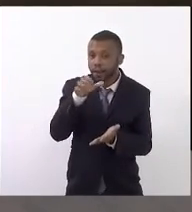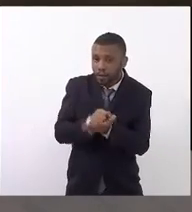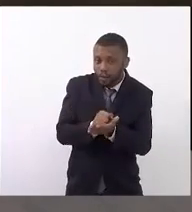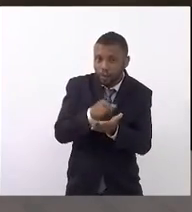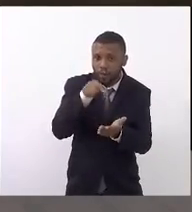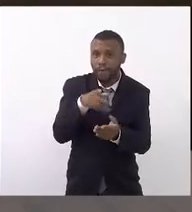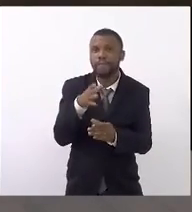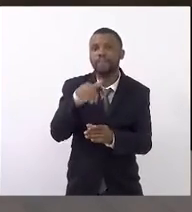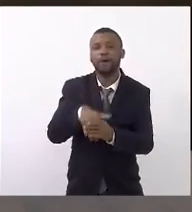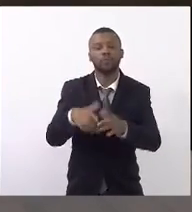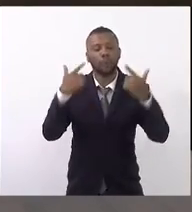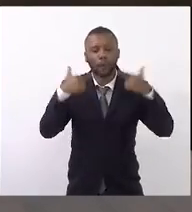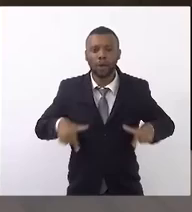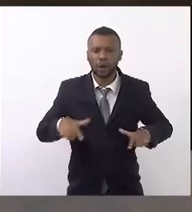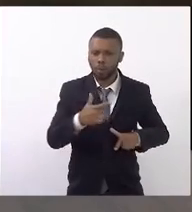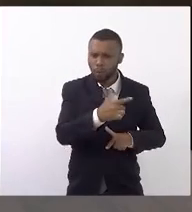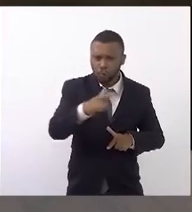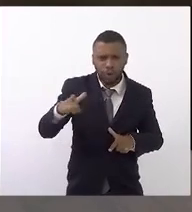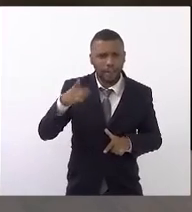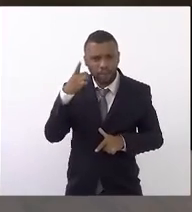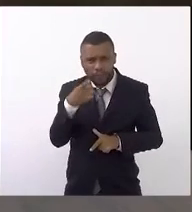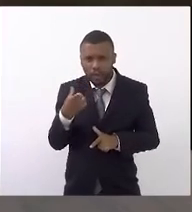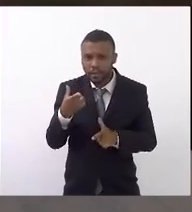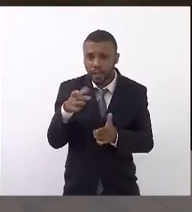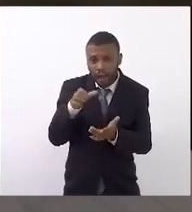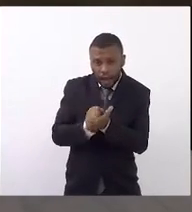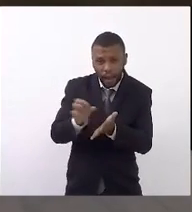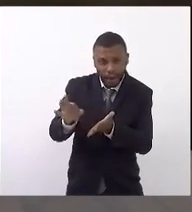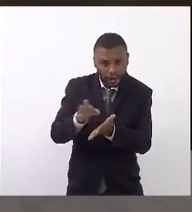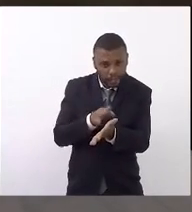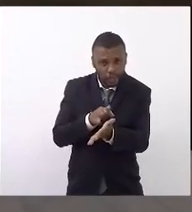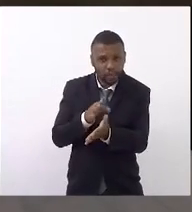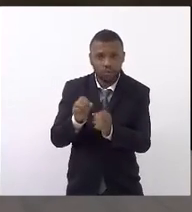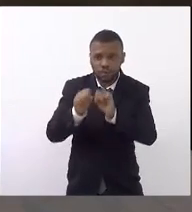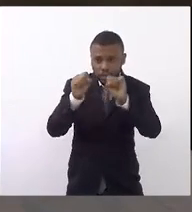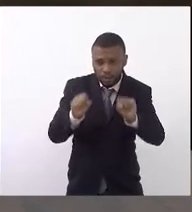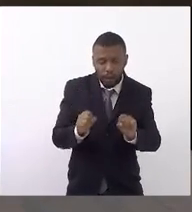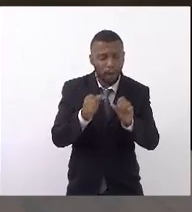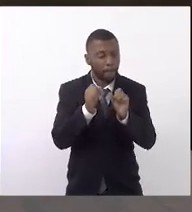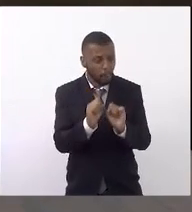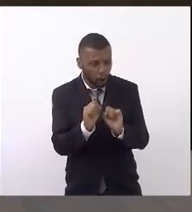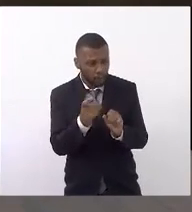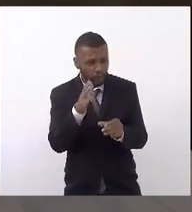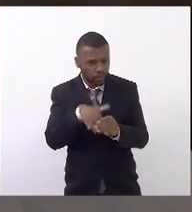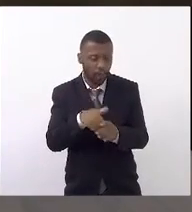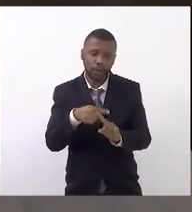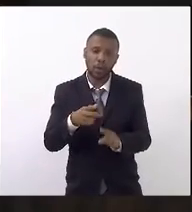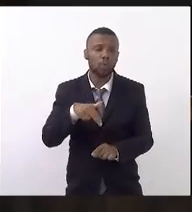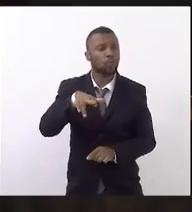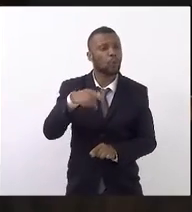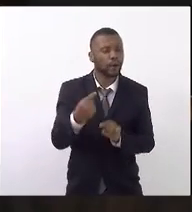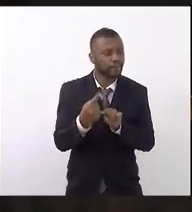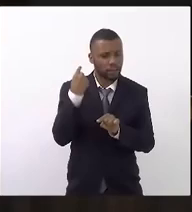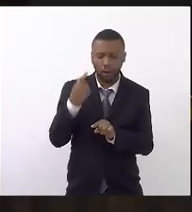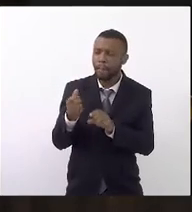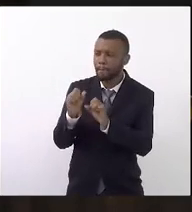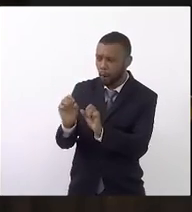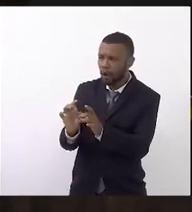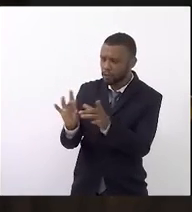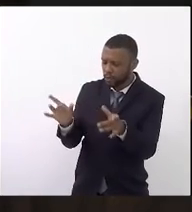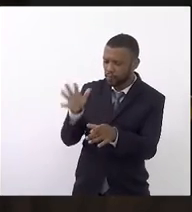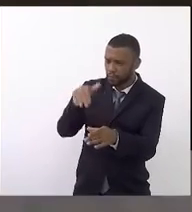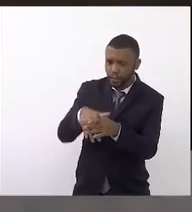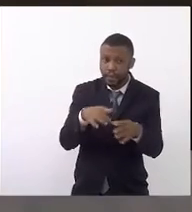demais deputados estão todos eles no sistema, então vai poder votar dessa forma? Porque eu nunca vi dessa forma. Está podendo votar, deputado.